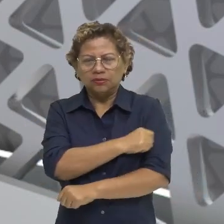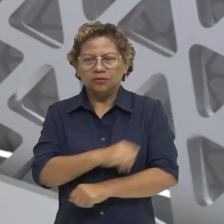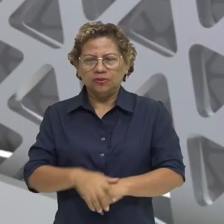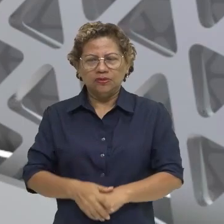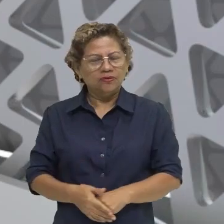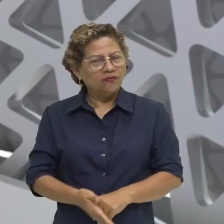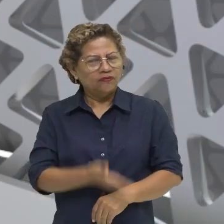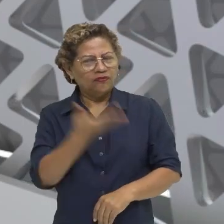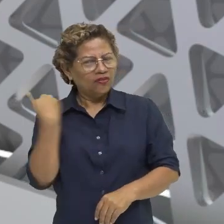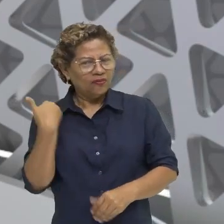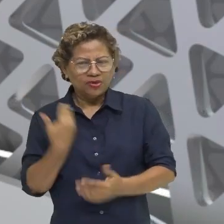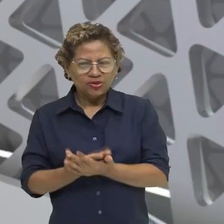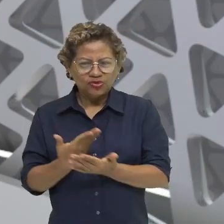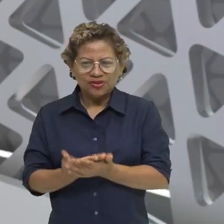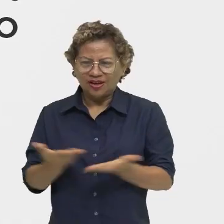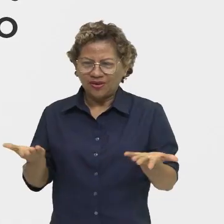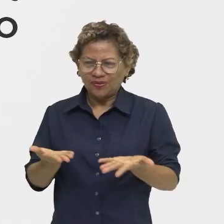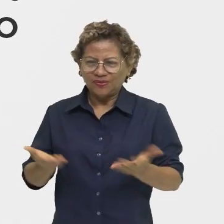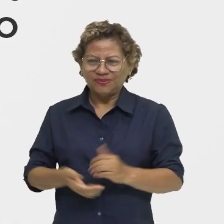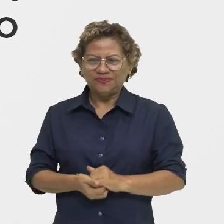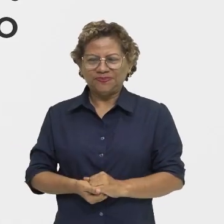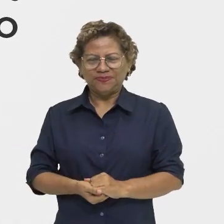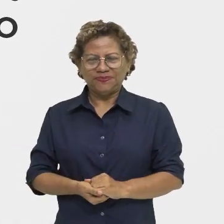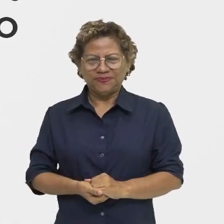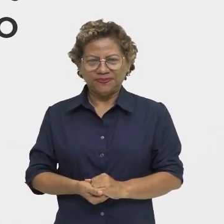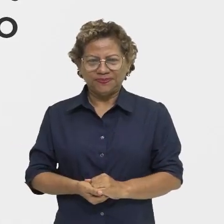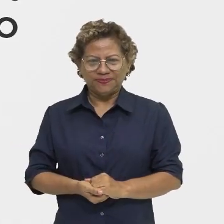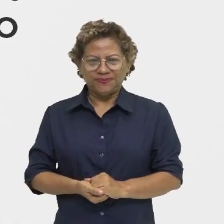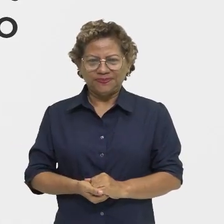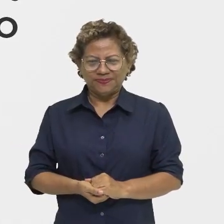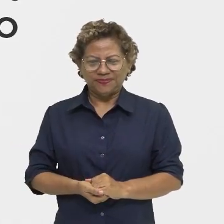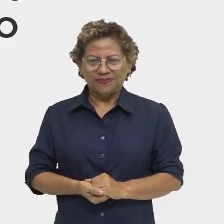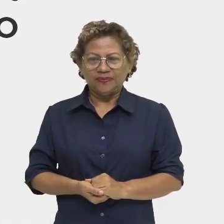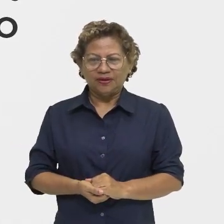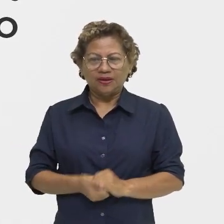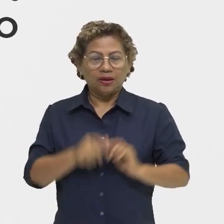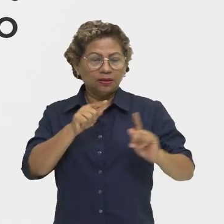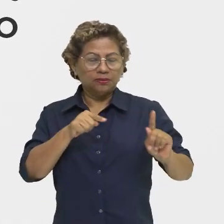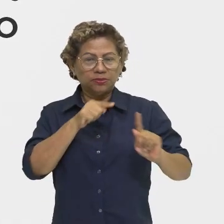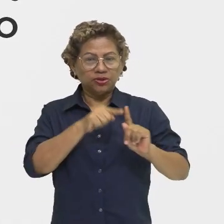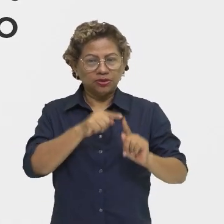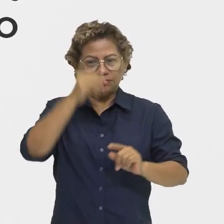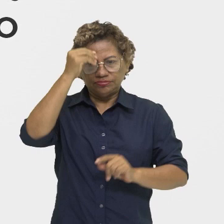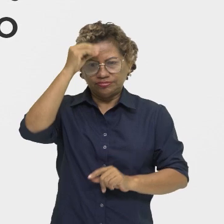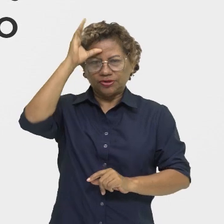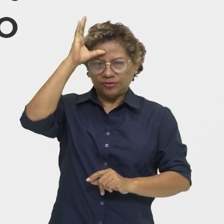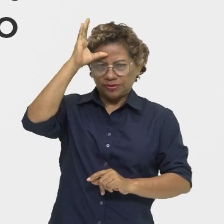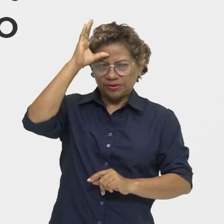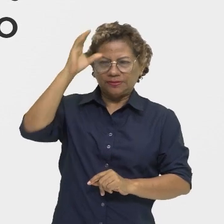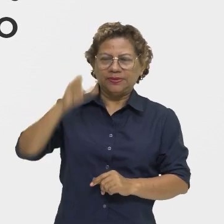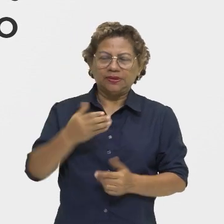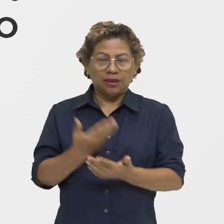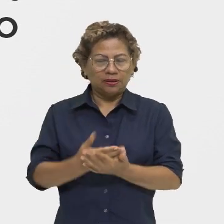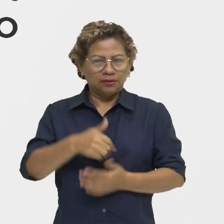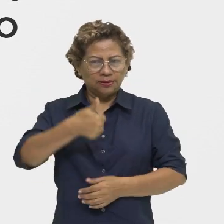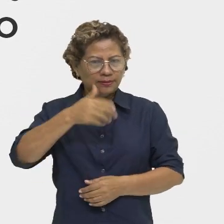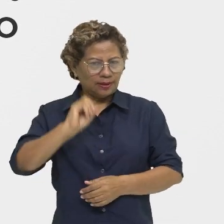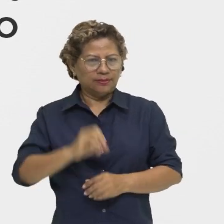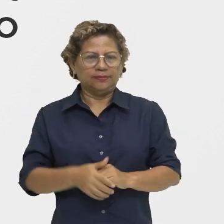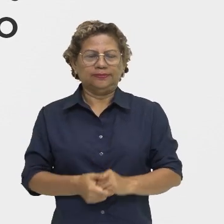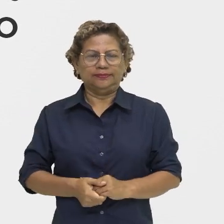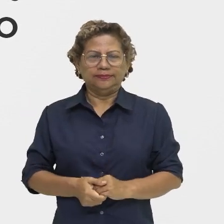o que nós temos para a nossa aula de hoje. Vamos lá? Olha aí, o objeto de conhecimento da nossa aula 10